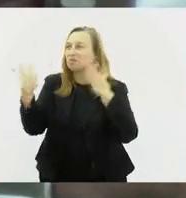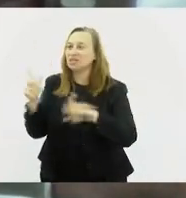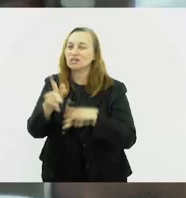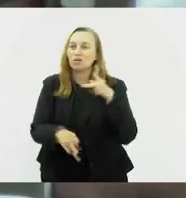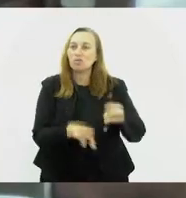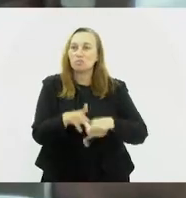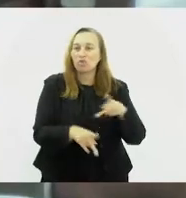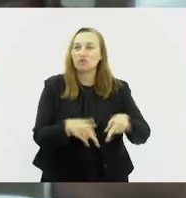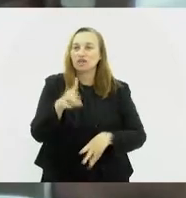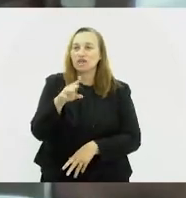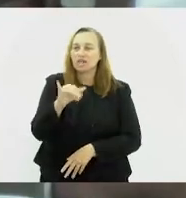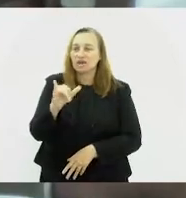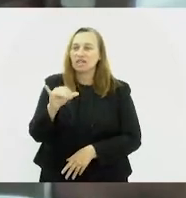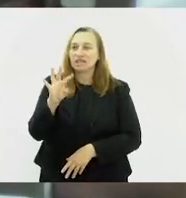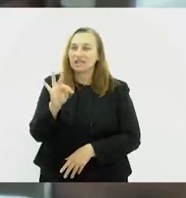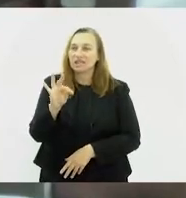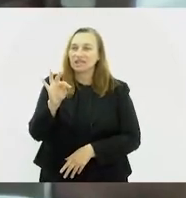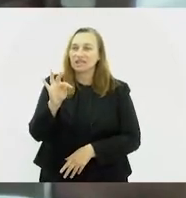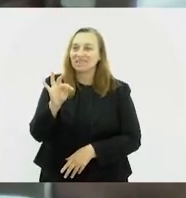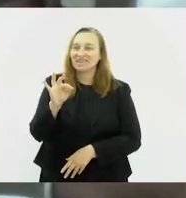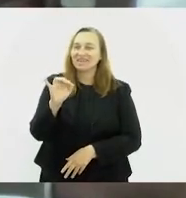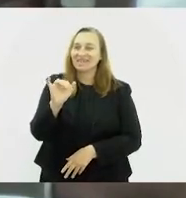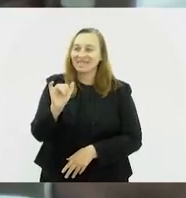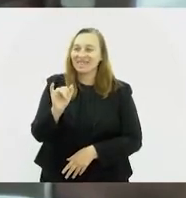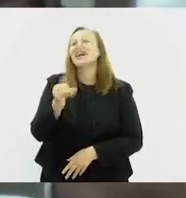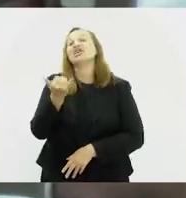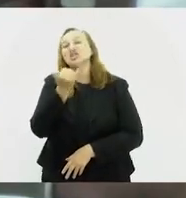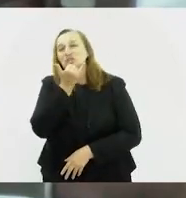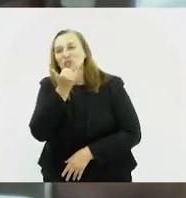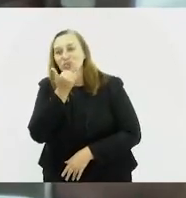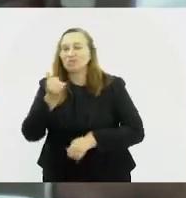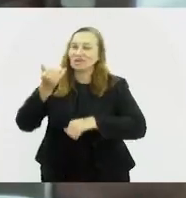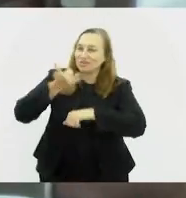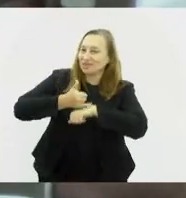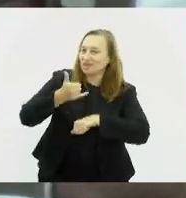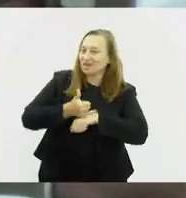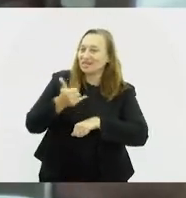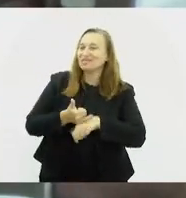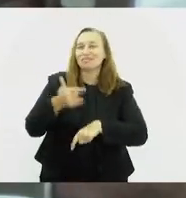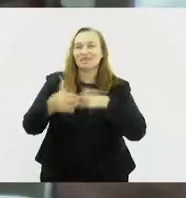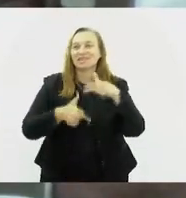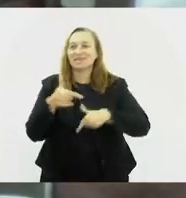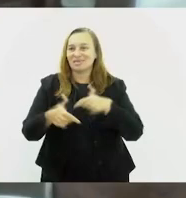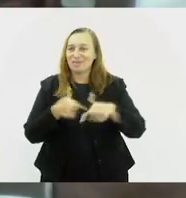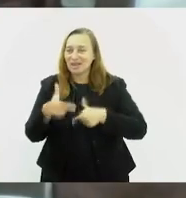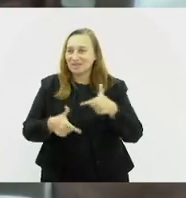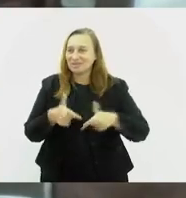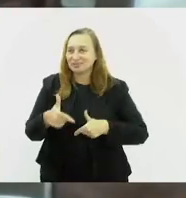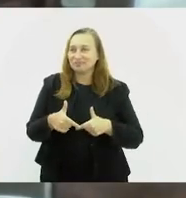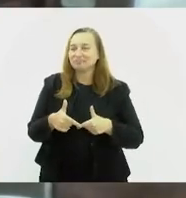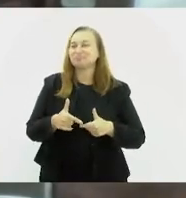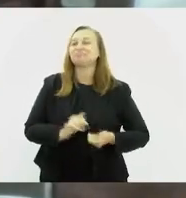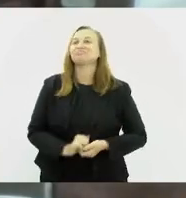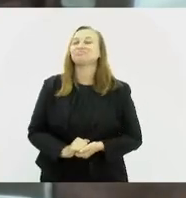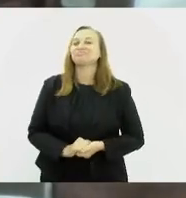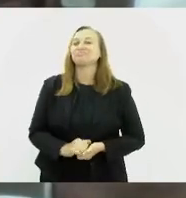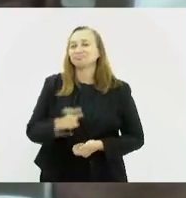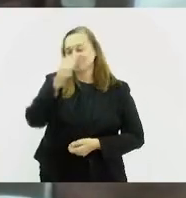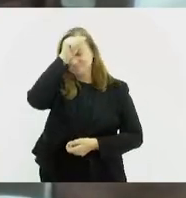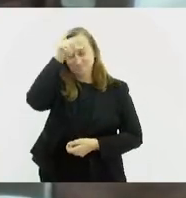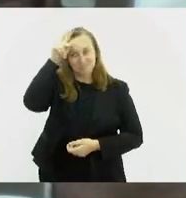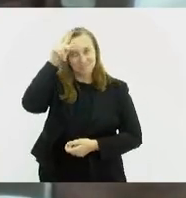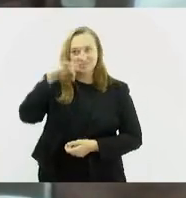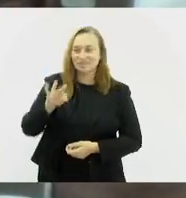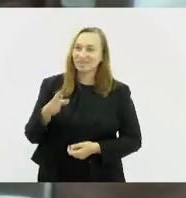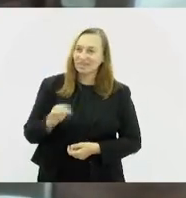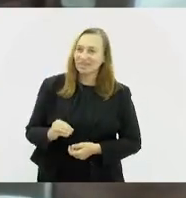Itatiaia, por essa população de Volta Redonda, pelo trabalho que, né, o prefeito Neto, o